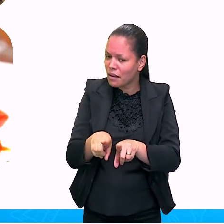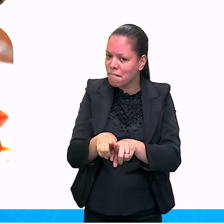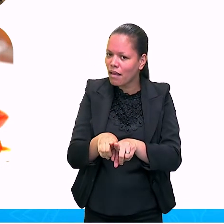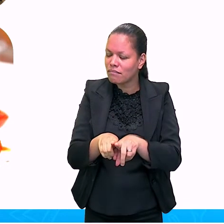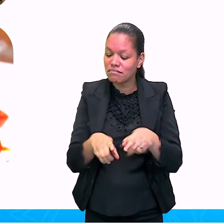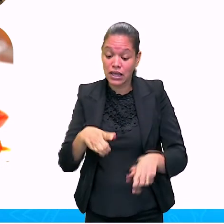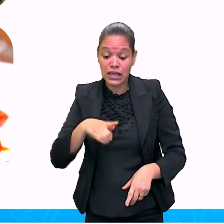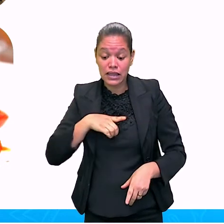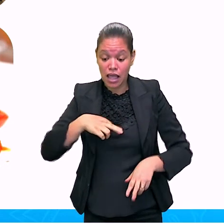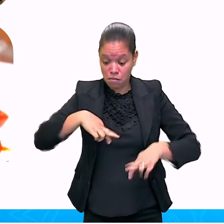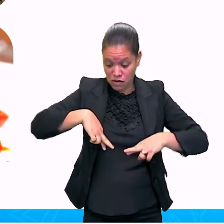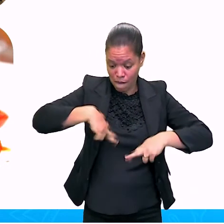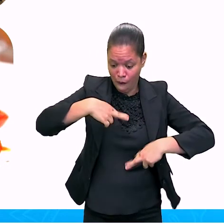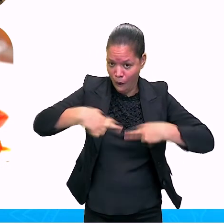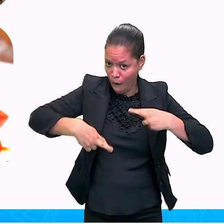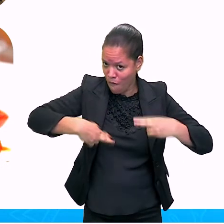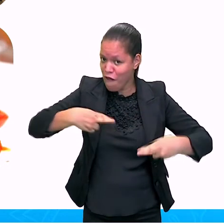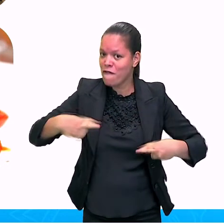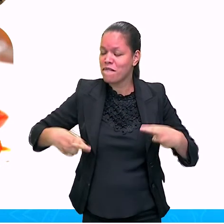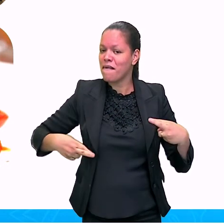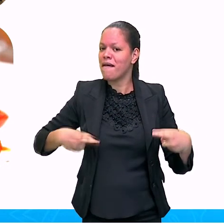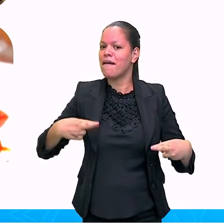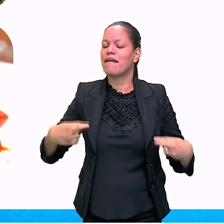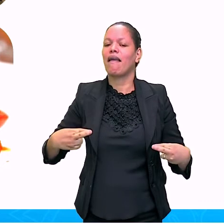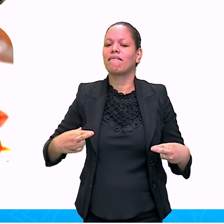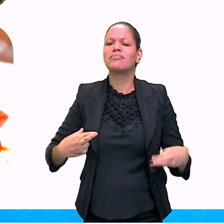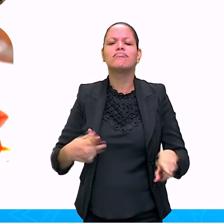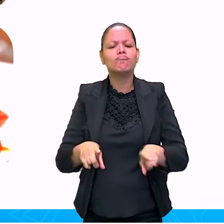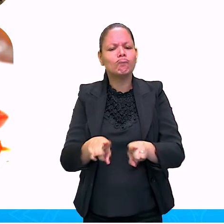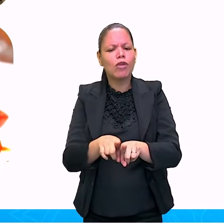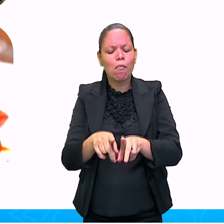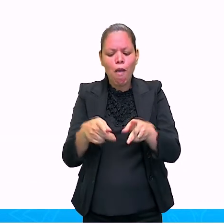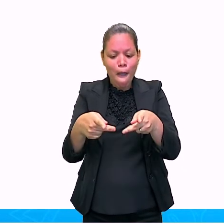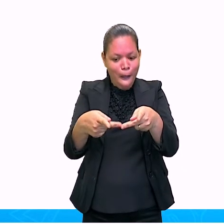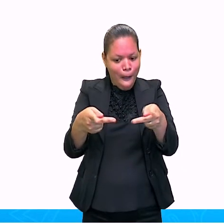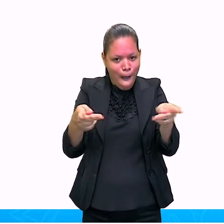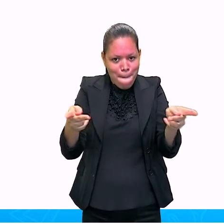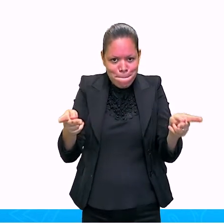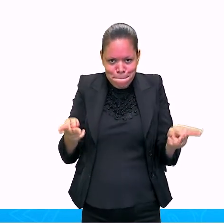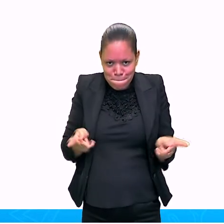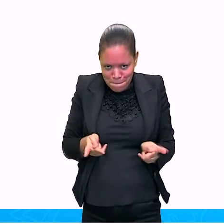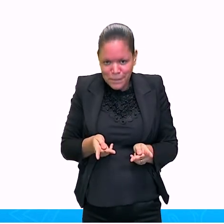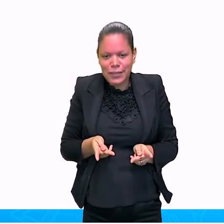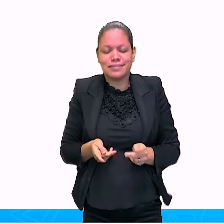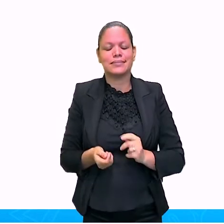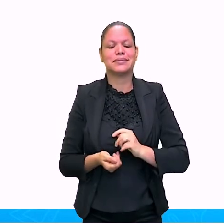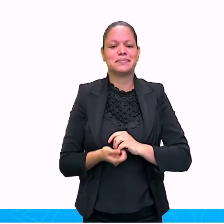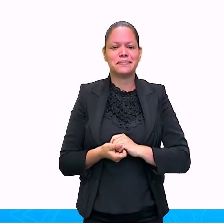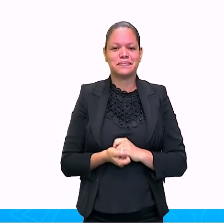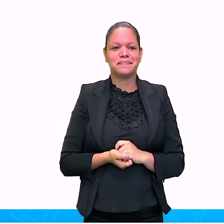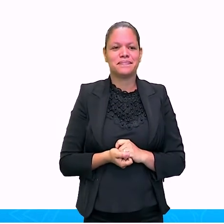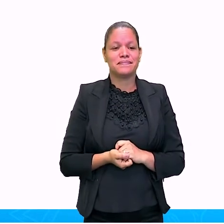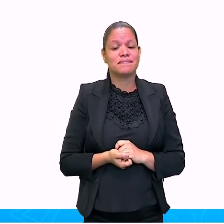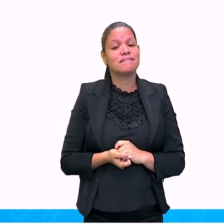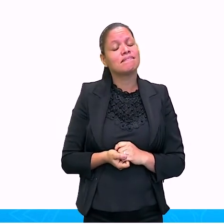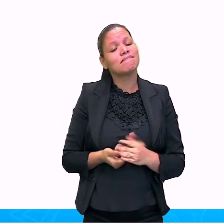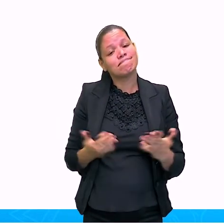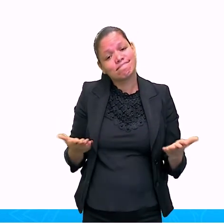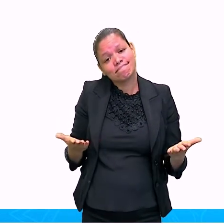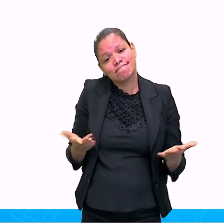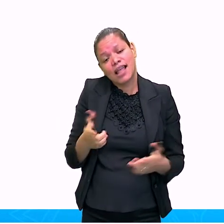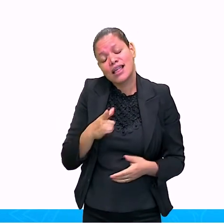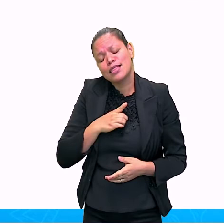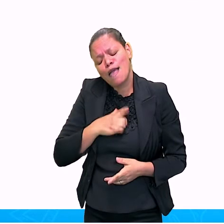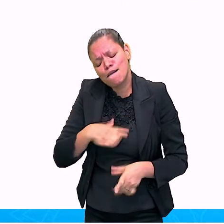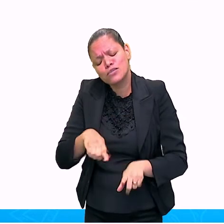bastante comum encontrarmos hoje, mas com a cultura italiana. E, por fim, nós temos